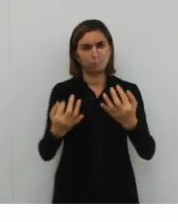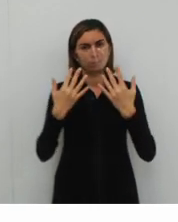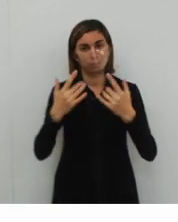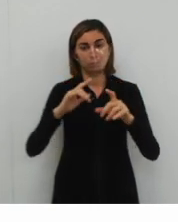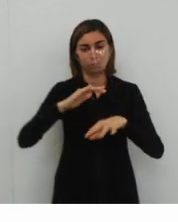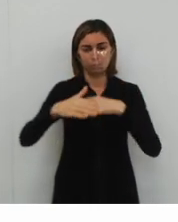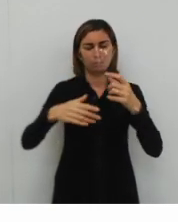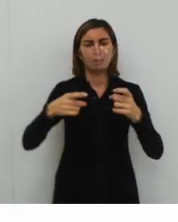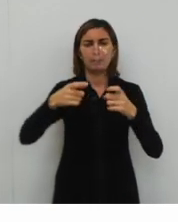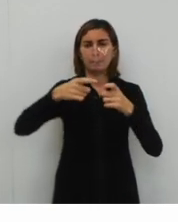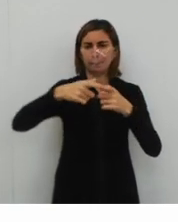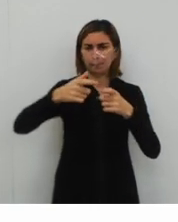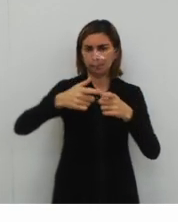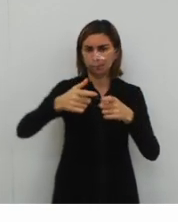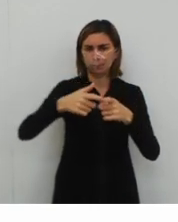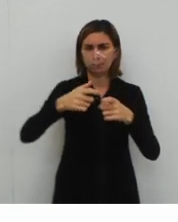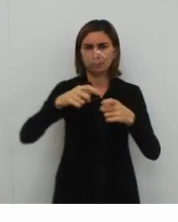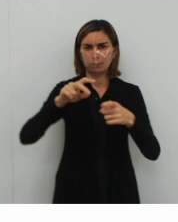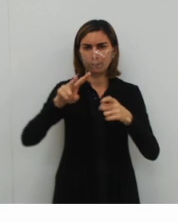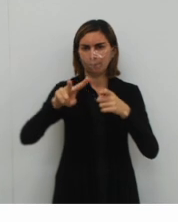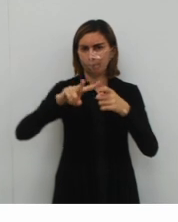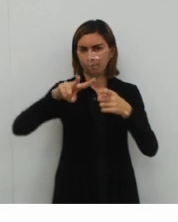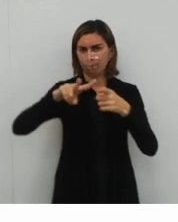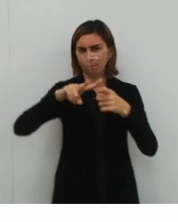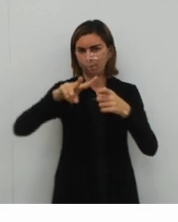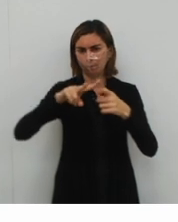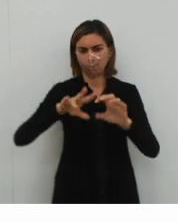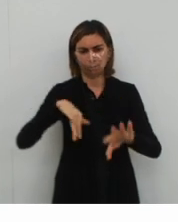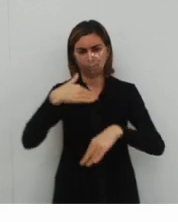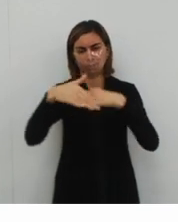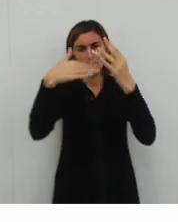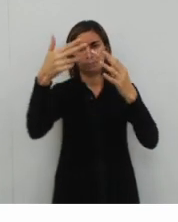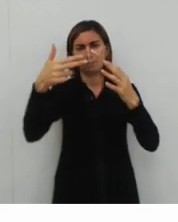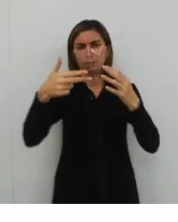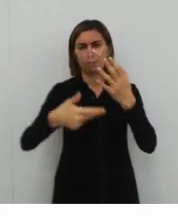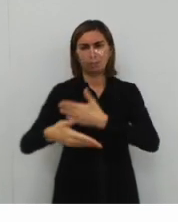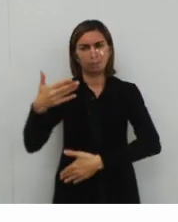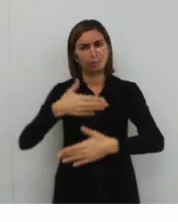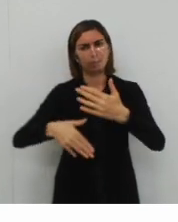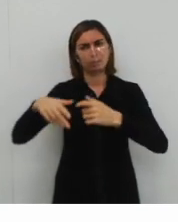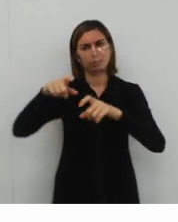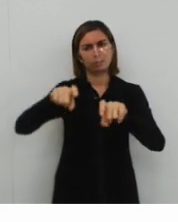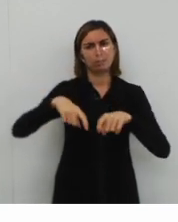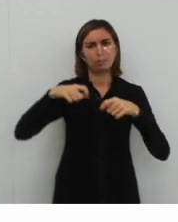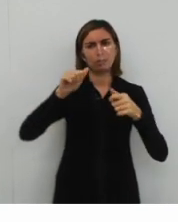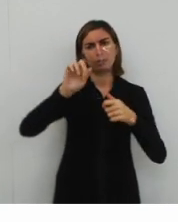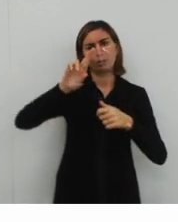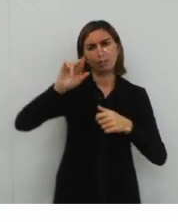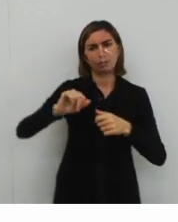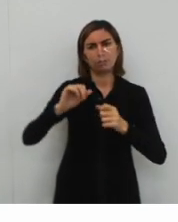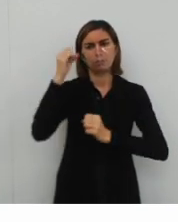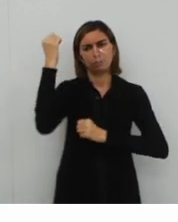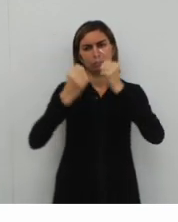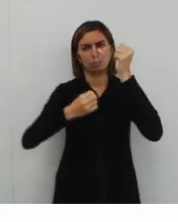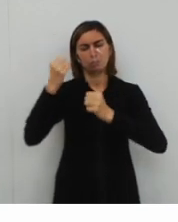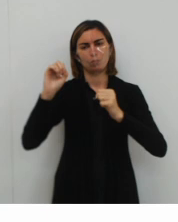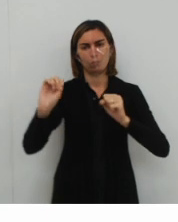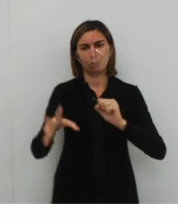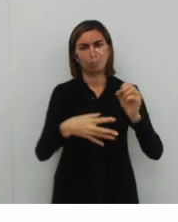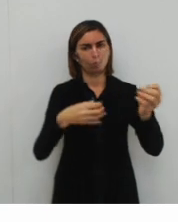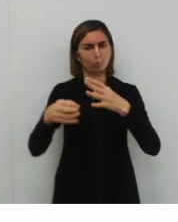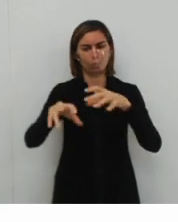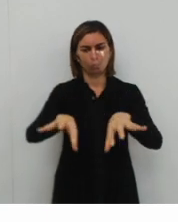medicina veterinária, ok? E as relações agroindustriais atrelado à modernização no